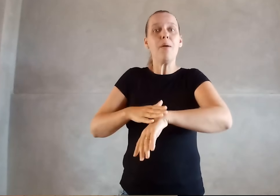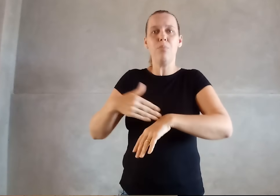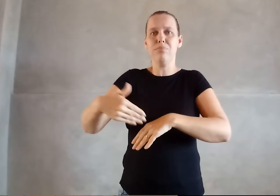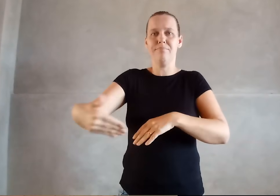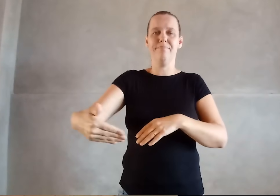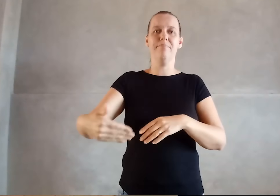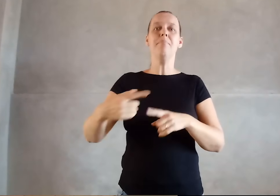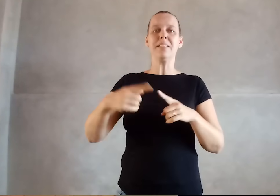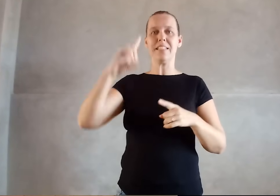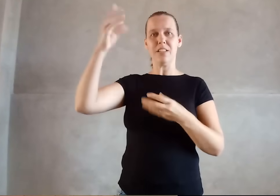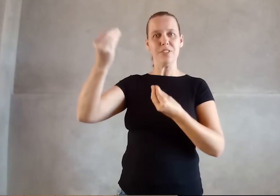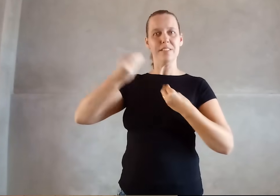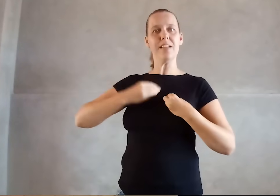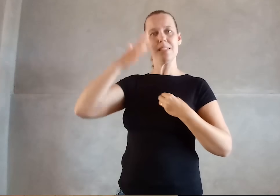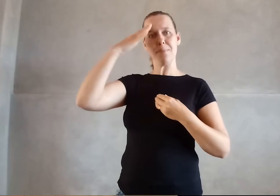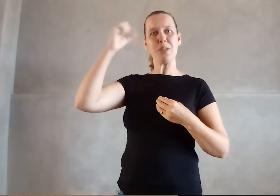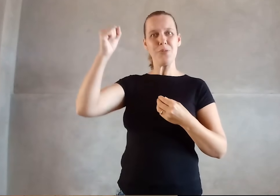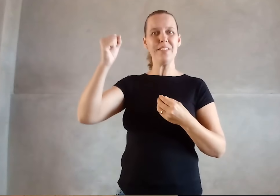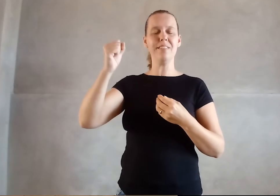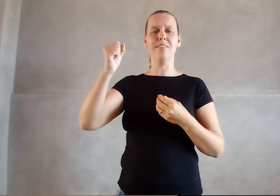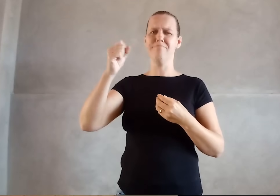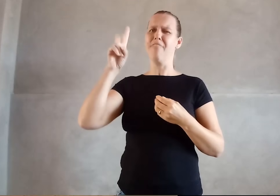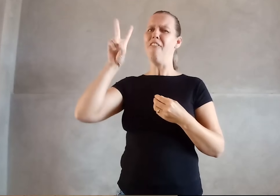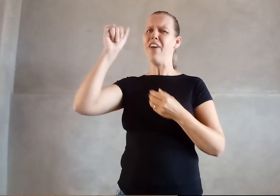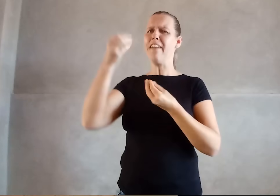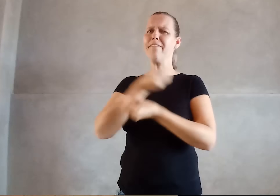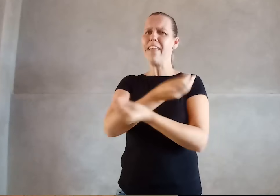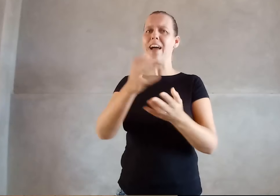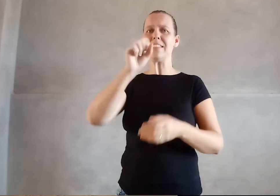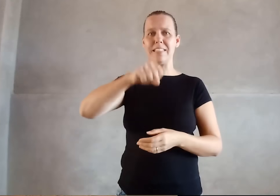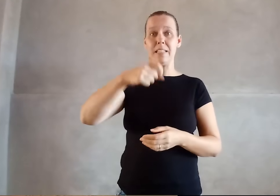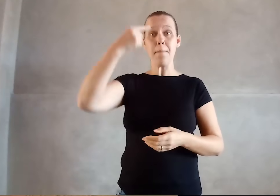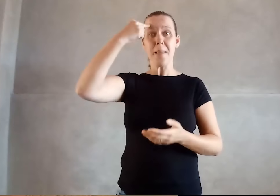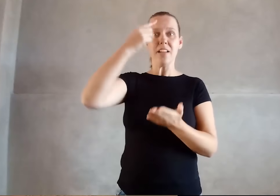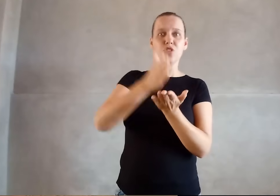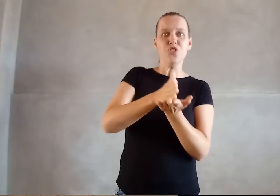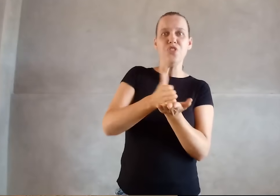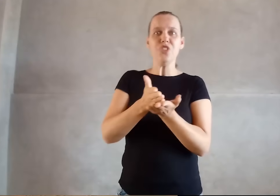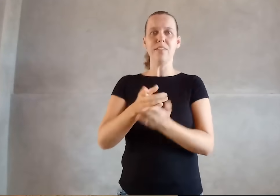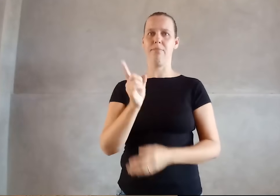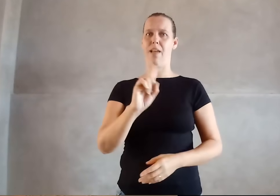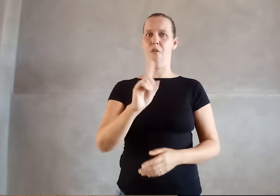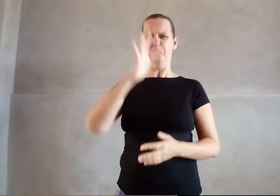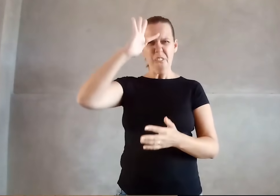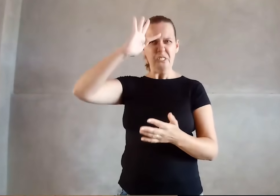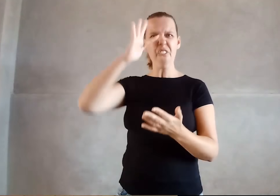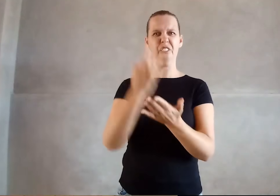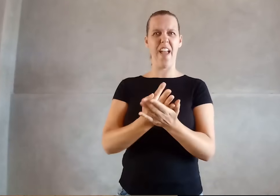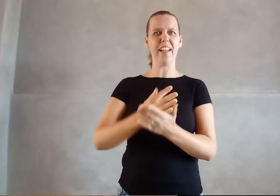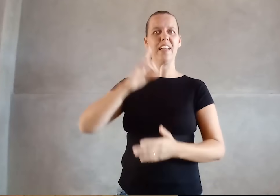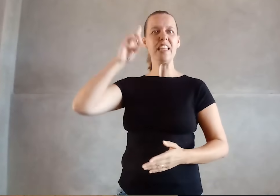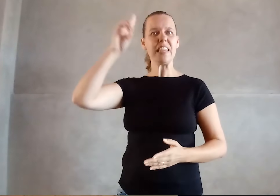Mente dividida não, fé que crê que Deus vai responder. Ainda aqui nos versículos 7 do